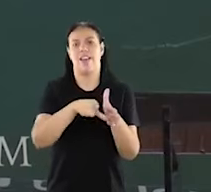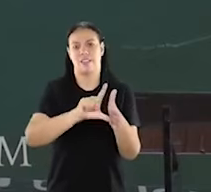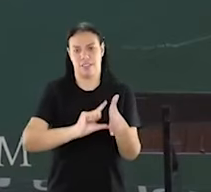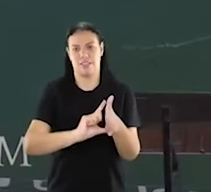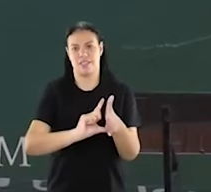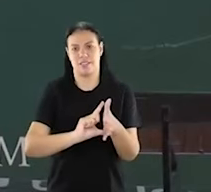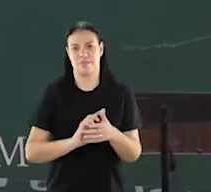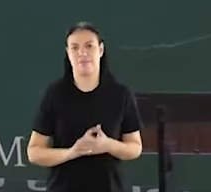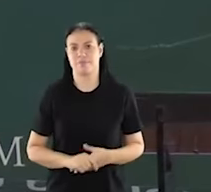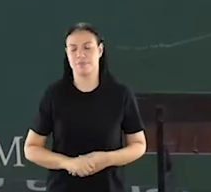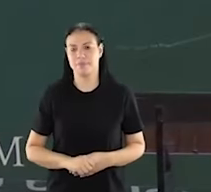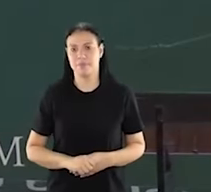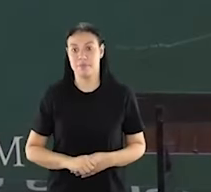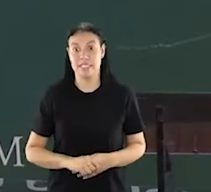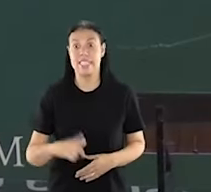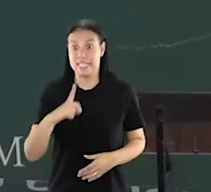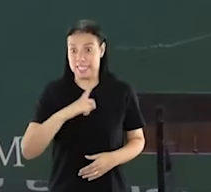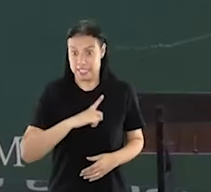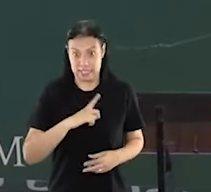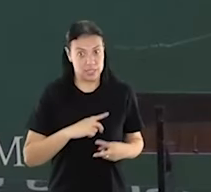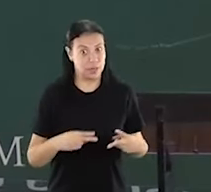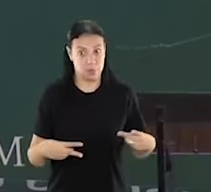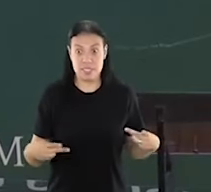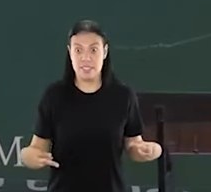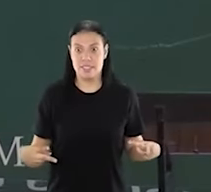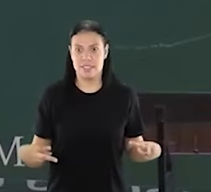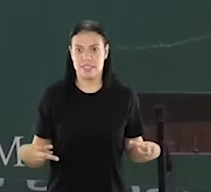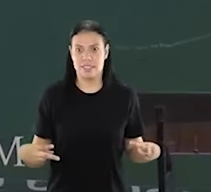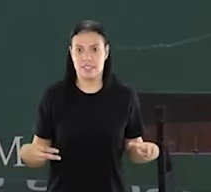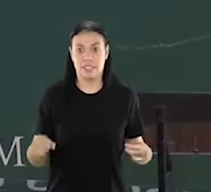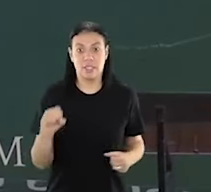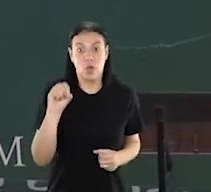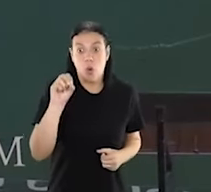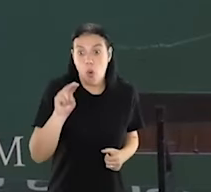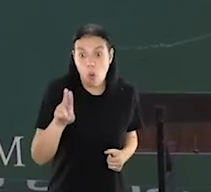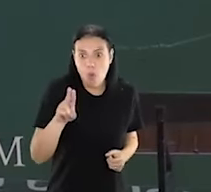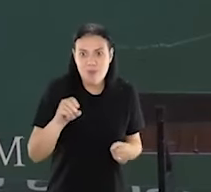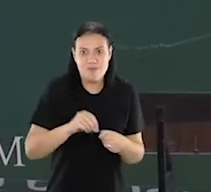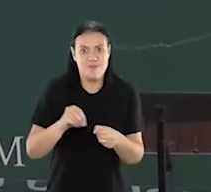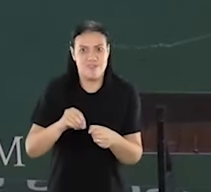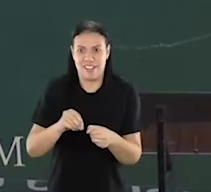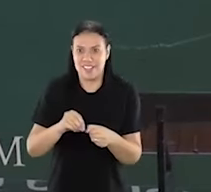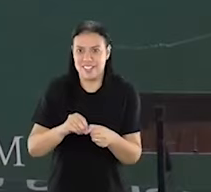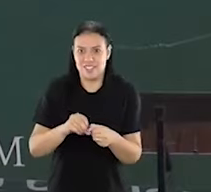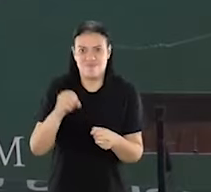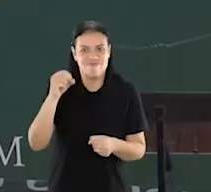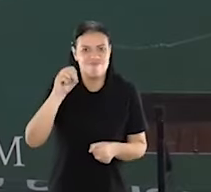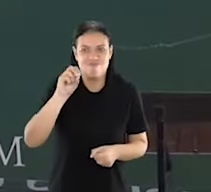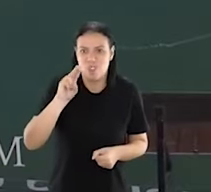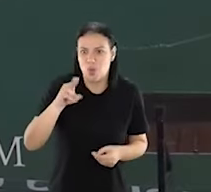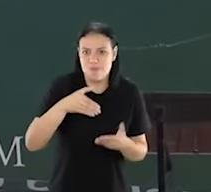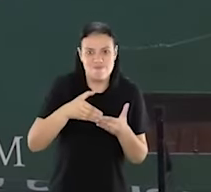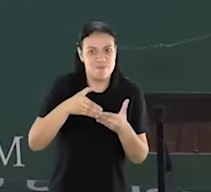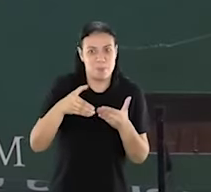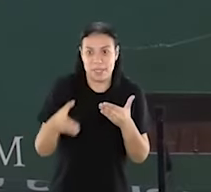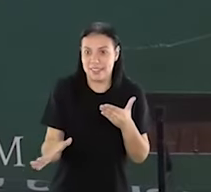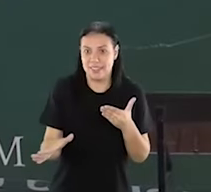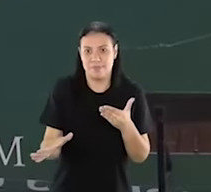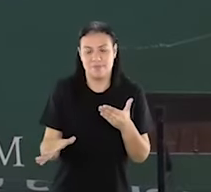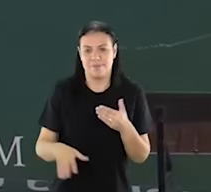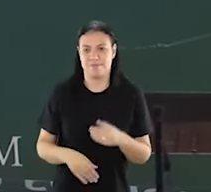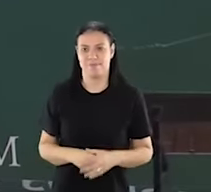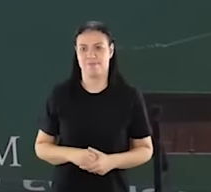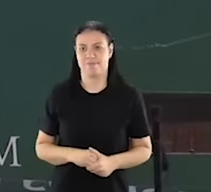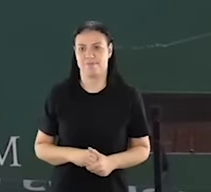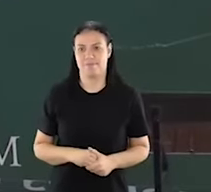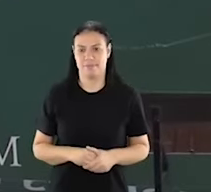Há coisas na vida que ou você vai fazer agora, ou você nunca mais vai ter chance de fazer. Vocês lembram de Davi?